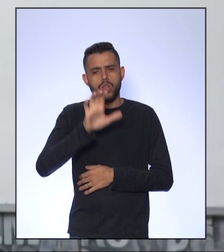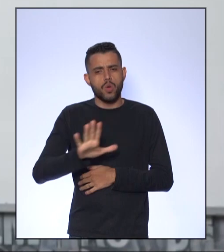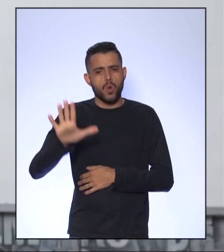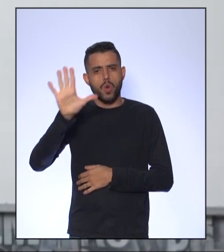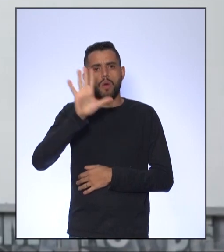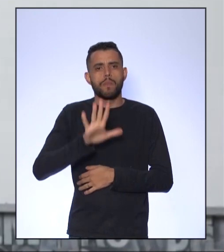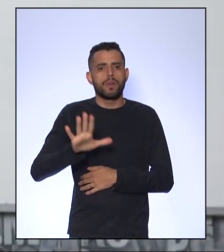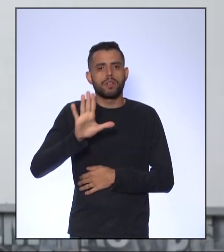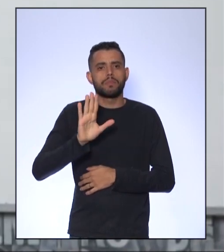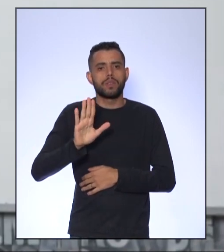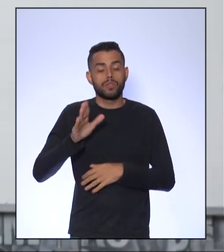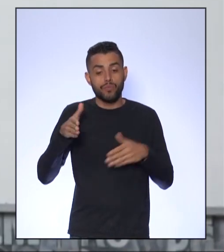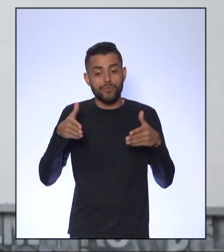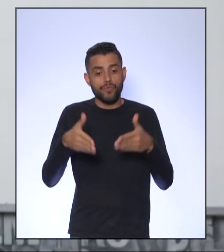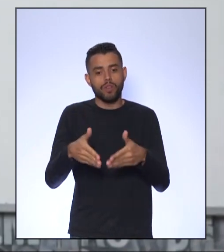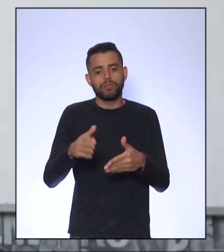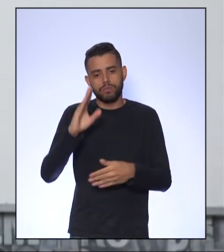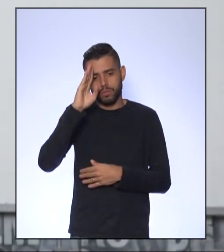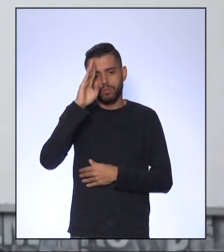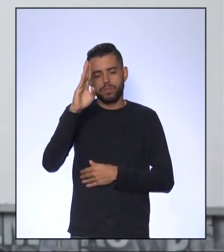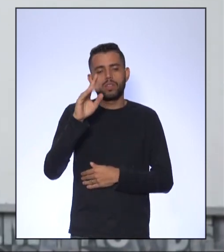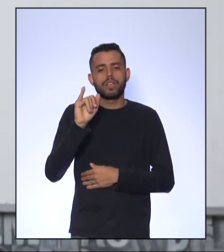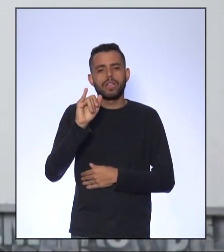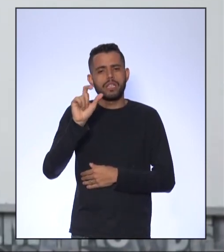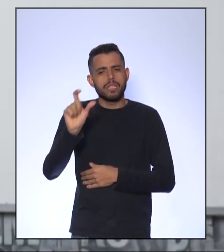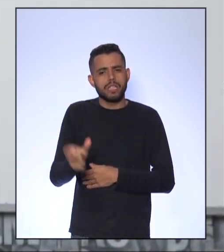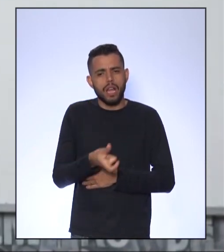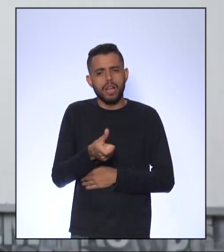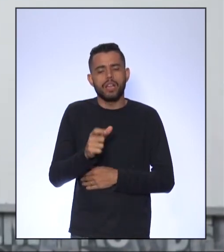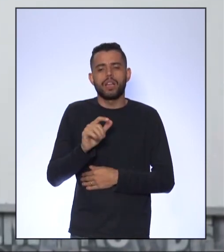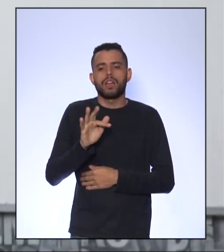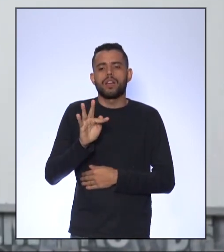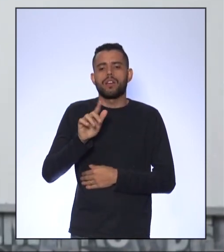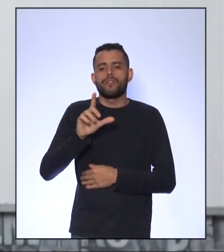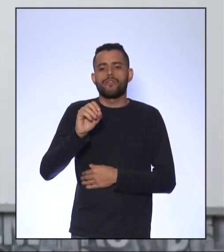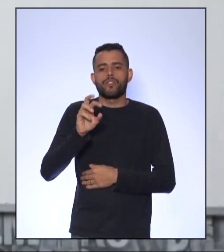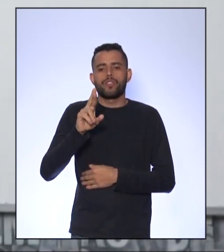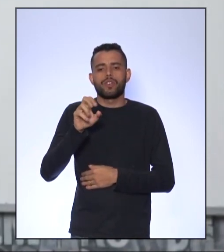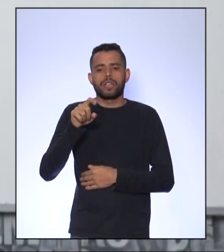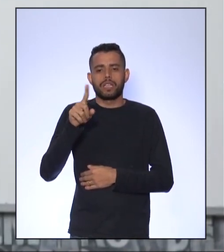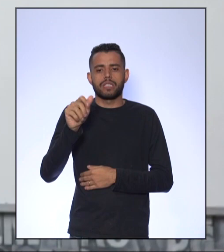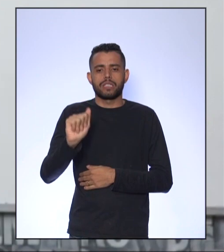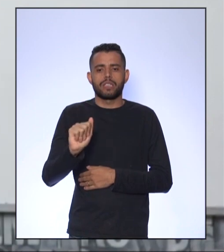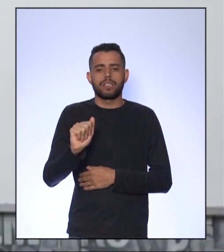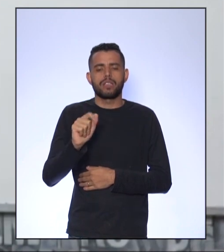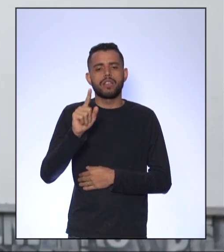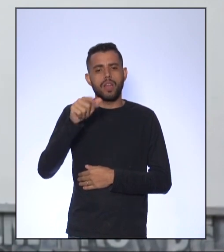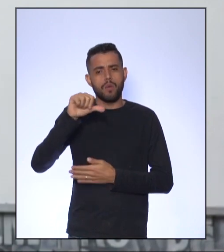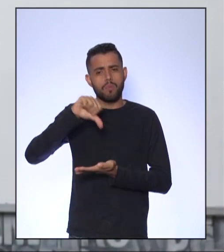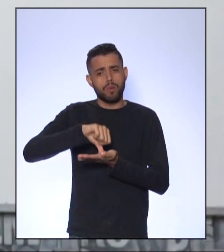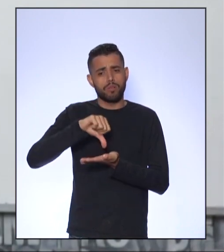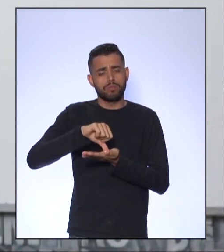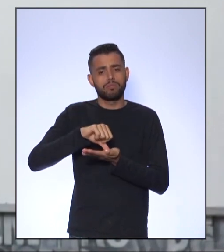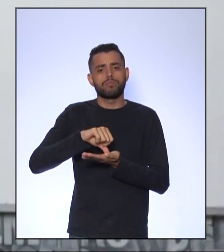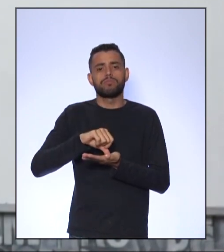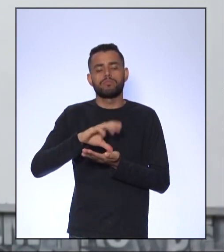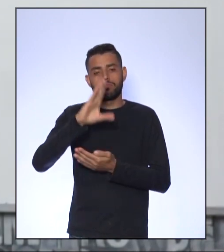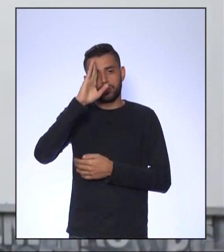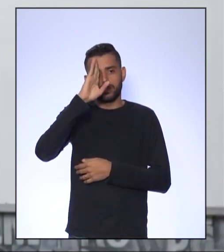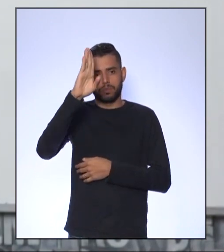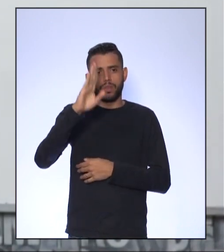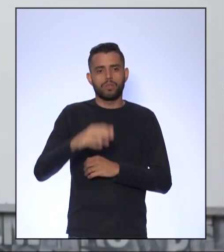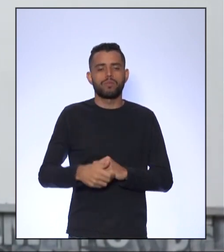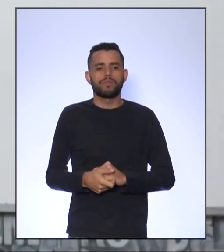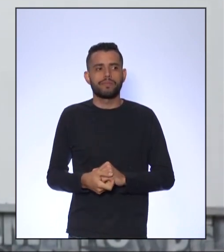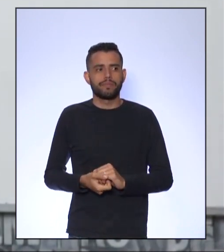totalidade. O foco inicial, nós estamos na Itália, em Florença, porque ela é o nosso polo imediato de formação. Vamos